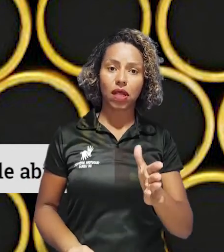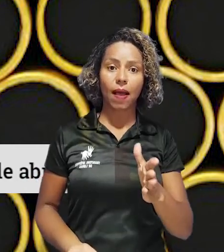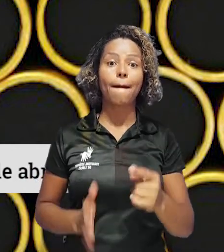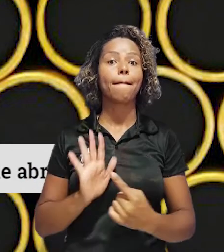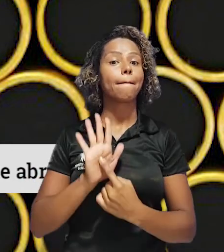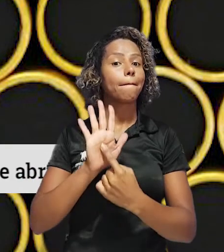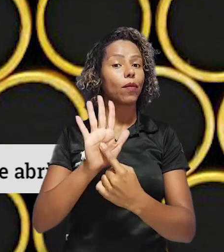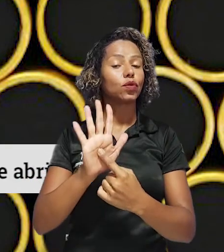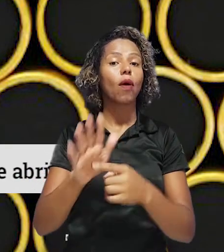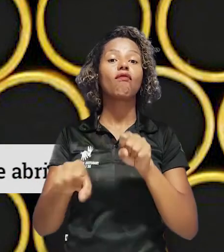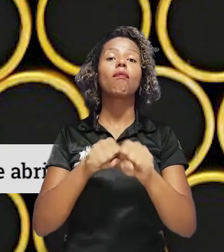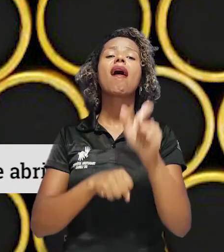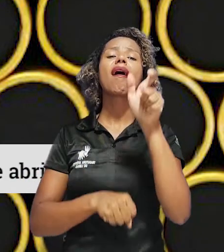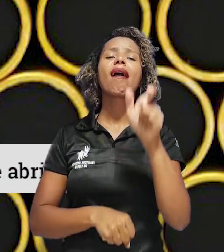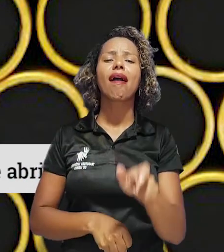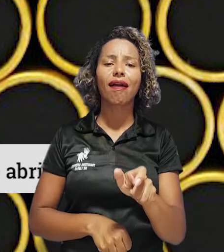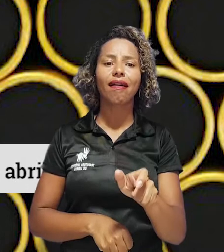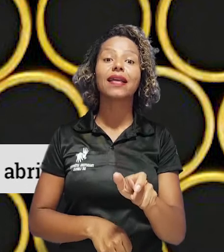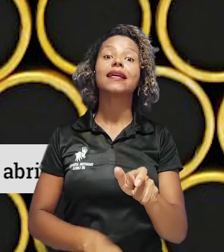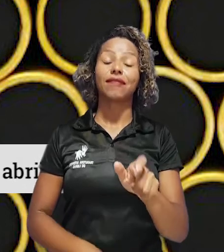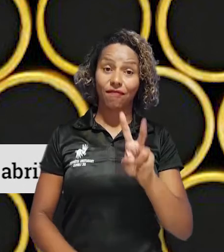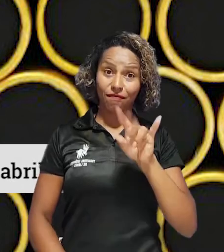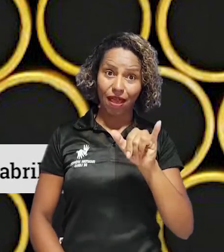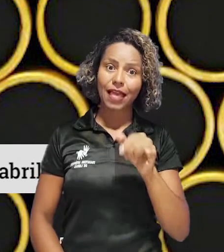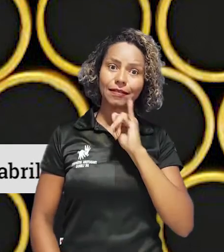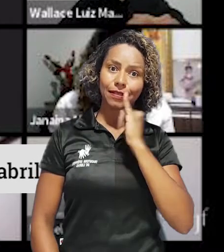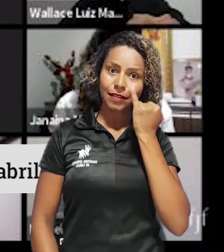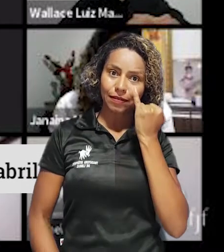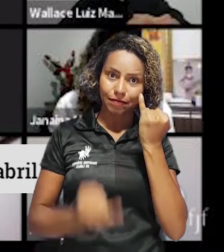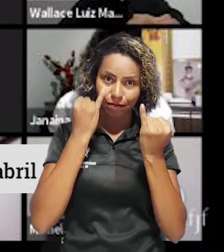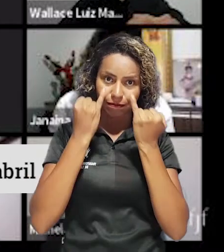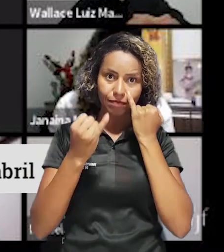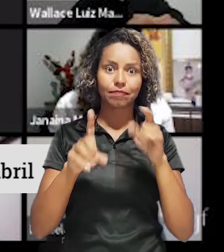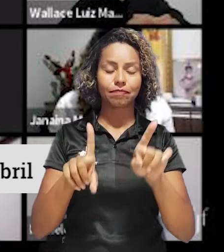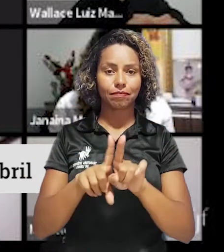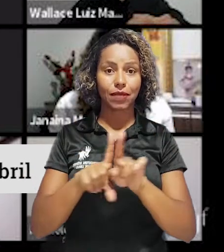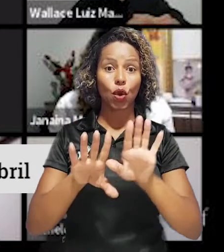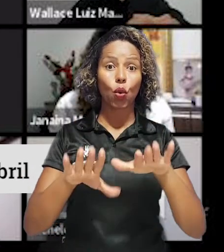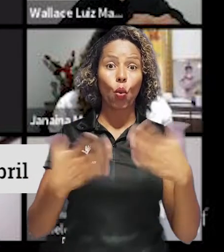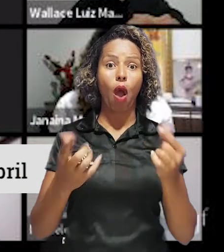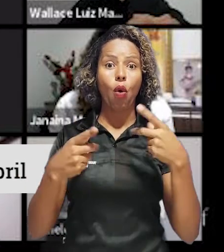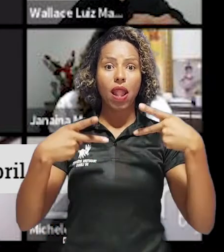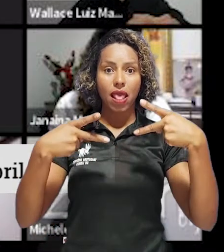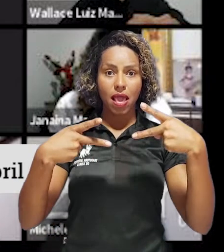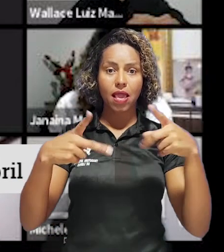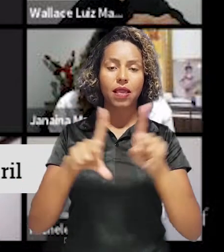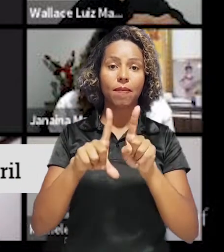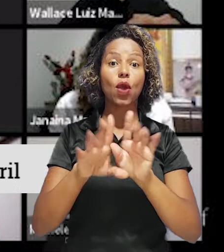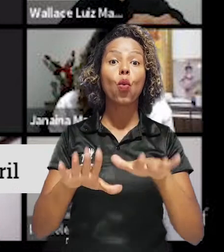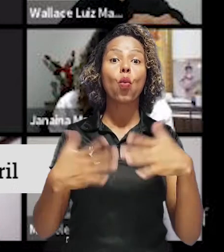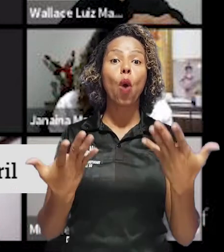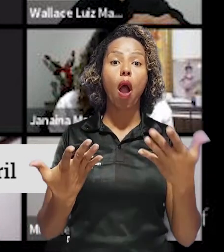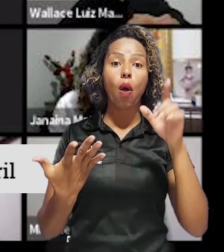sobre como será a participação na cerimônia a plataforma ser utilizada e o link de acesso ainda serão divulgadas aos formandos